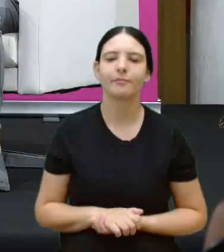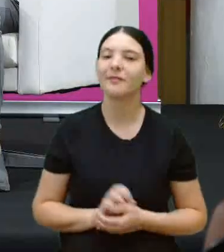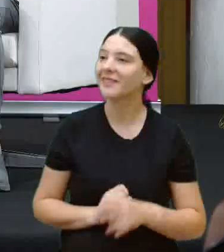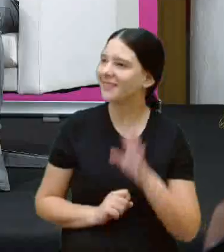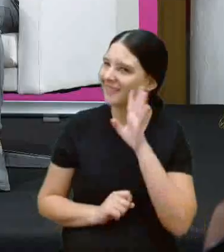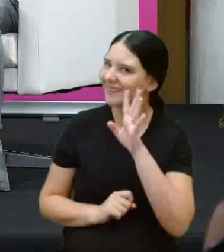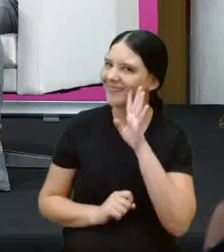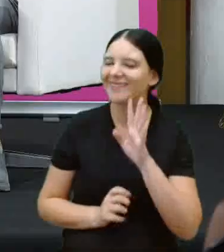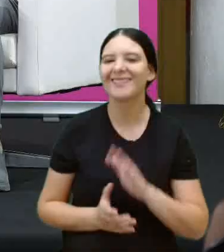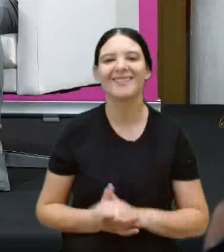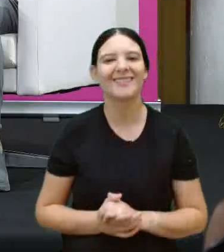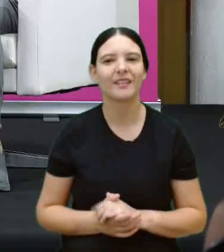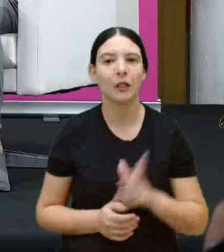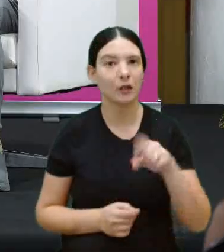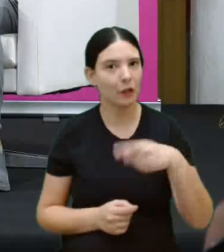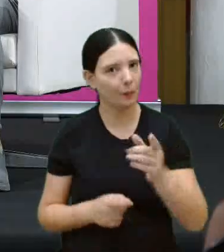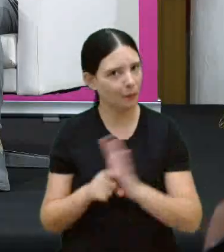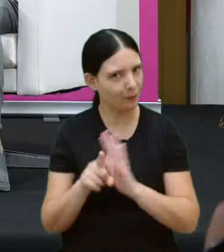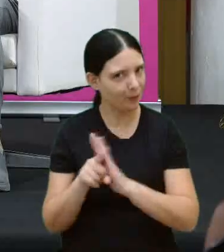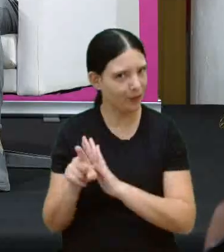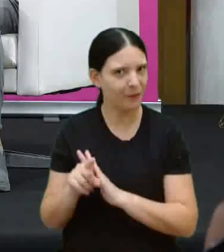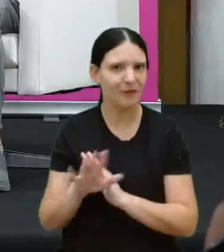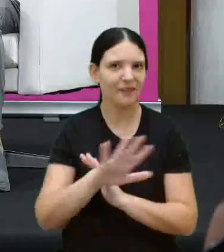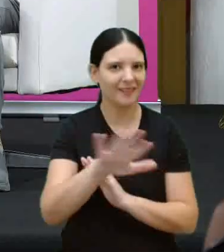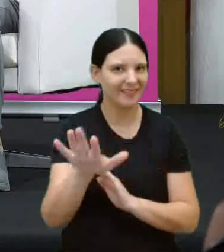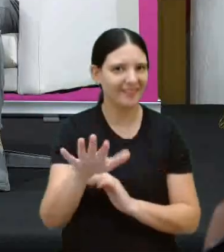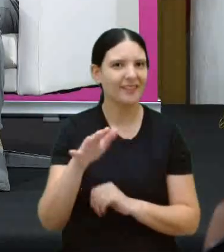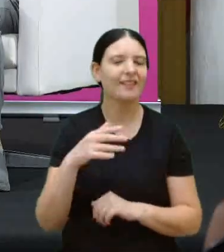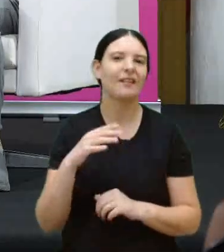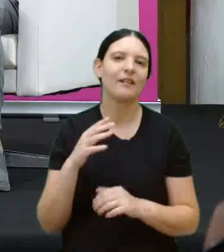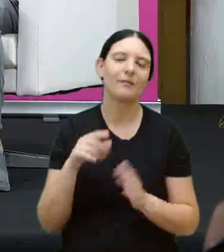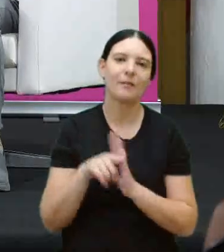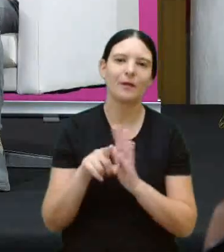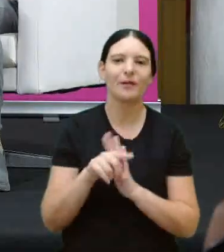deixo as perguntas aí para o público, viu? Vou fazer só mais umas 2.